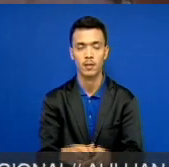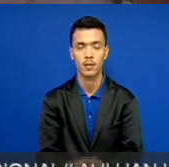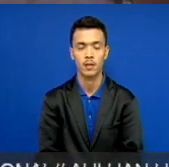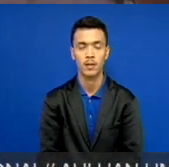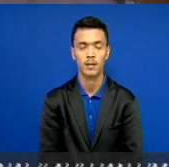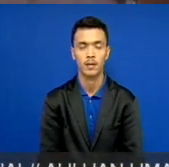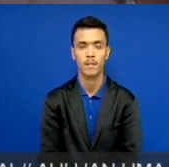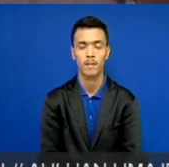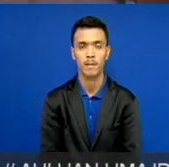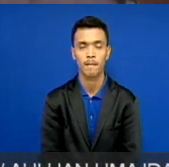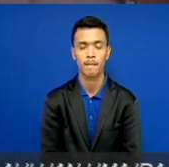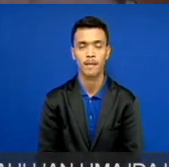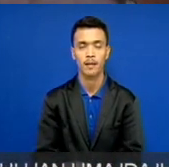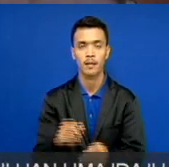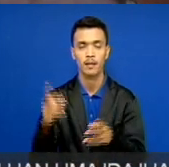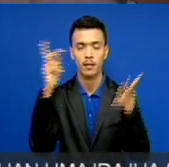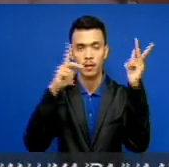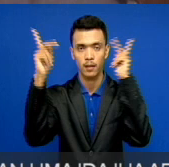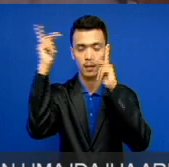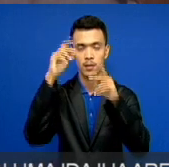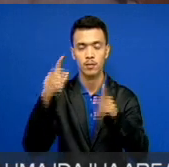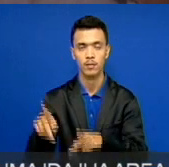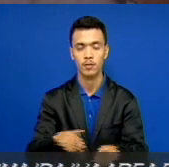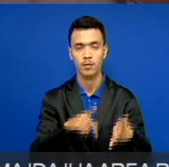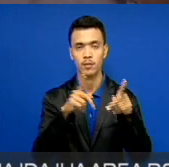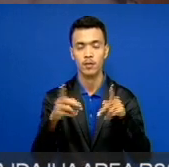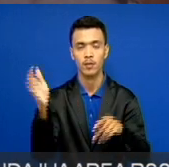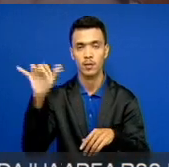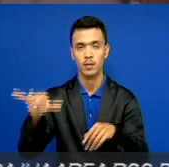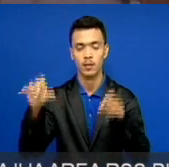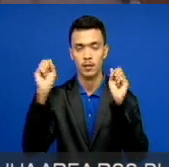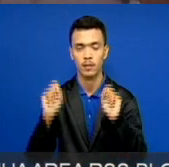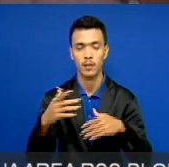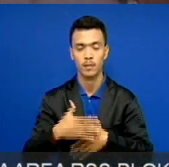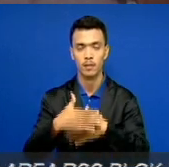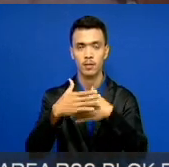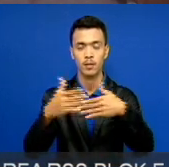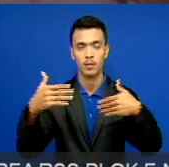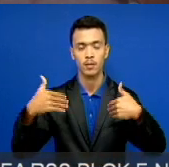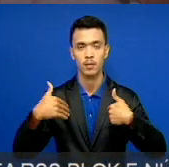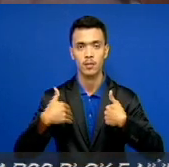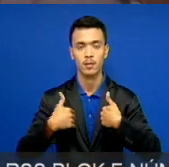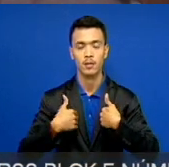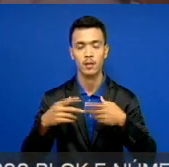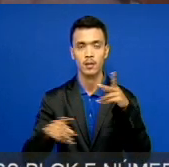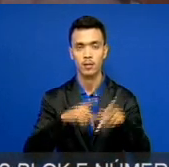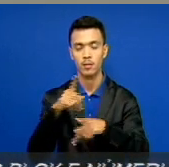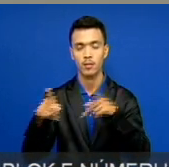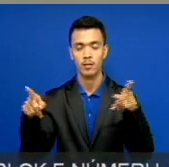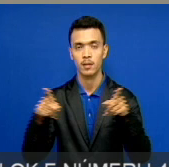mos ia crime. Então ia civil no semi público, será bele processo ka halo mediação será ia nível